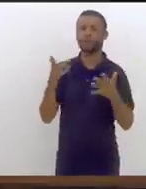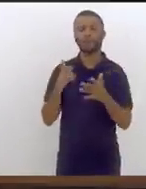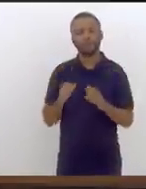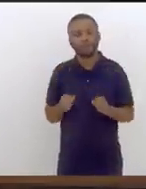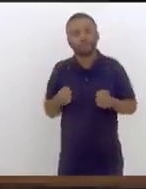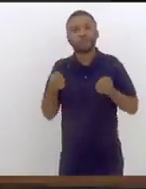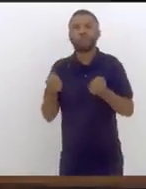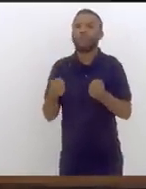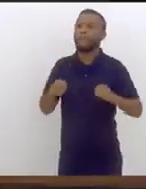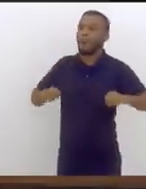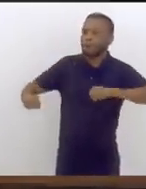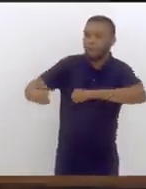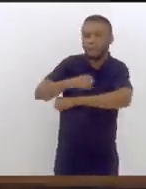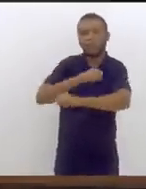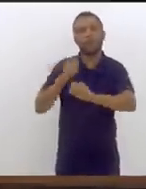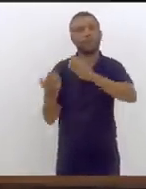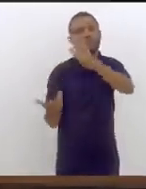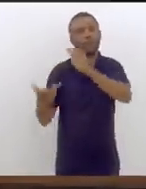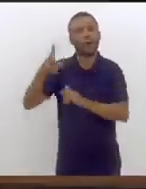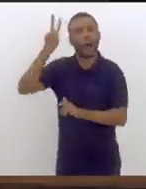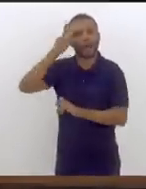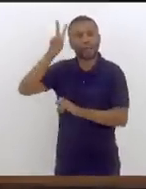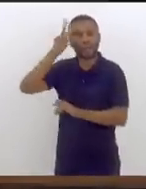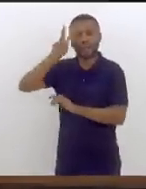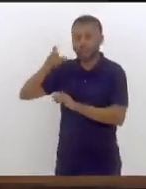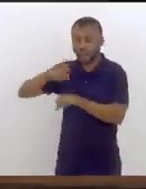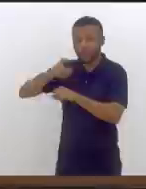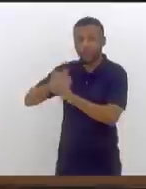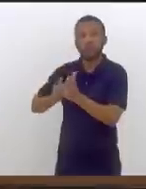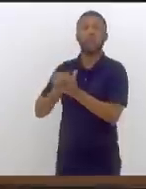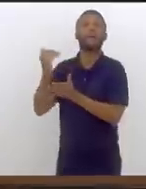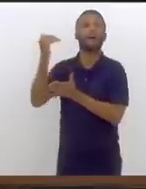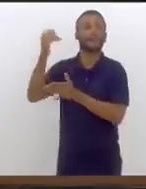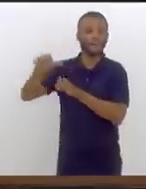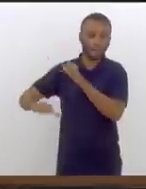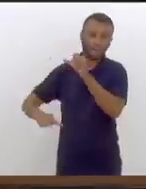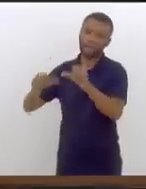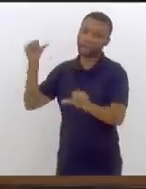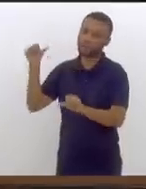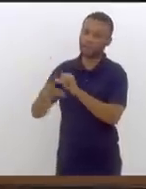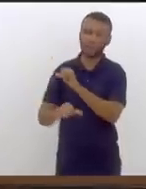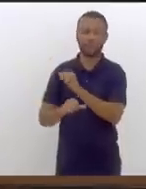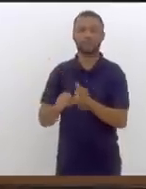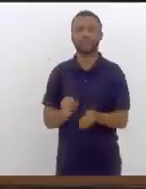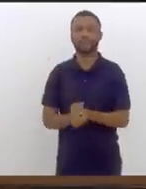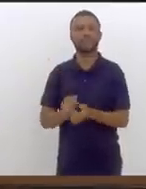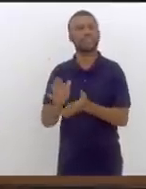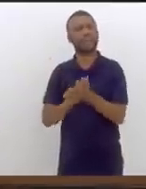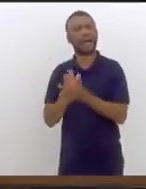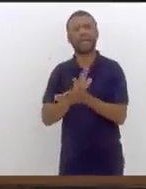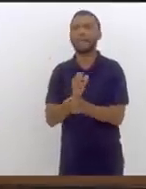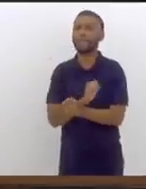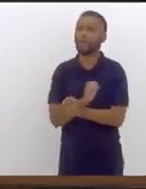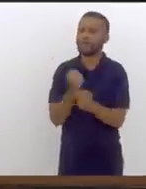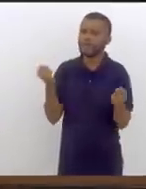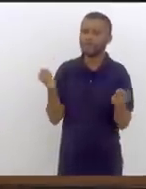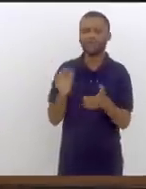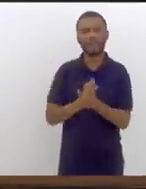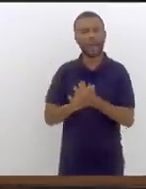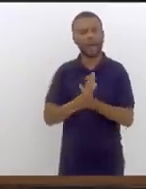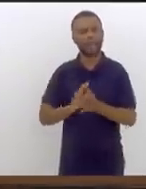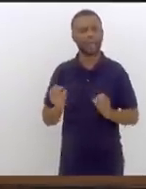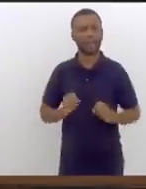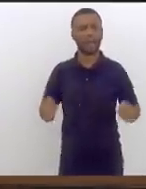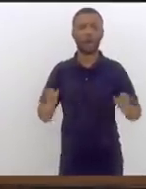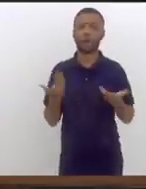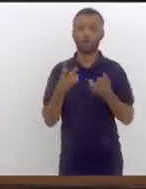mudar essa história é onde começa uma mudança nada é impossível nada é impossível e eu tô vendo